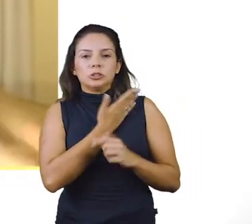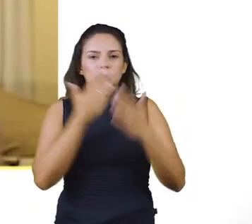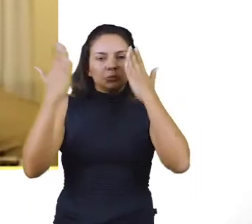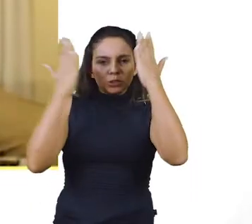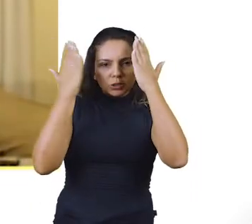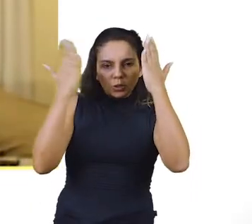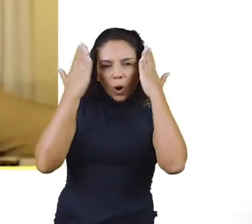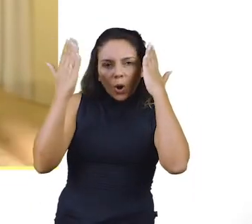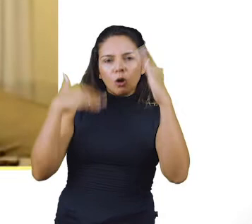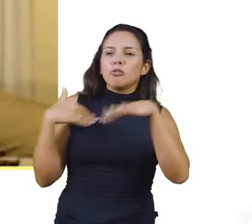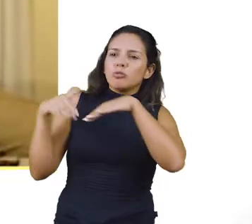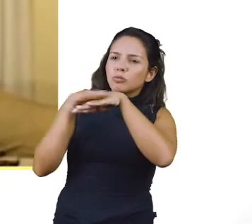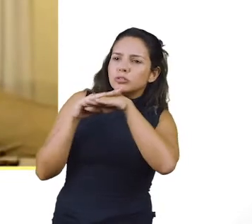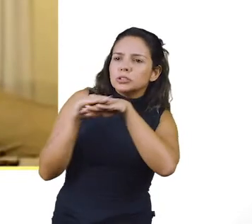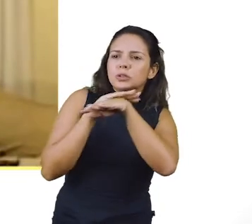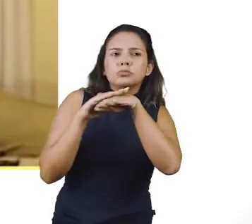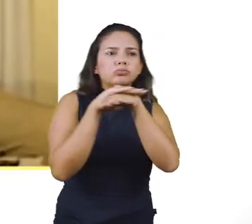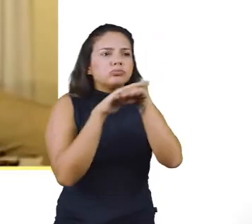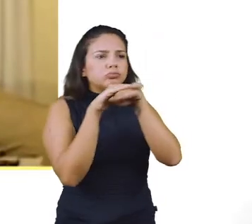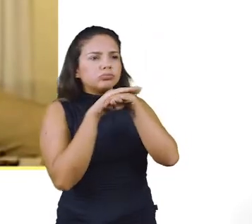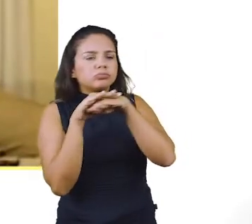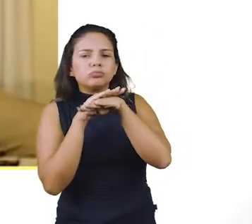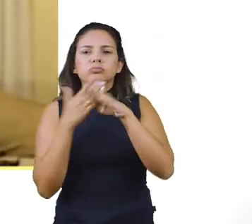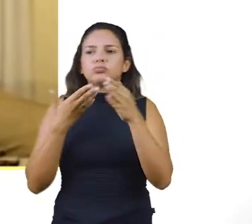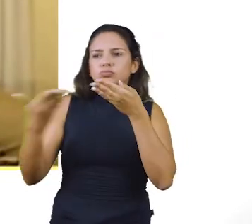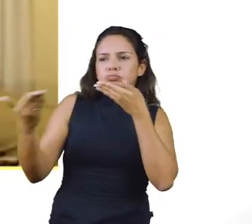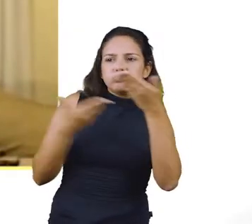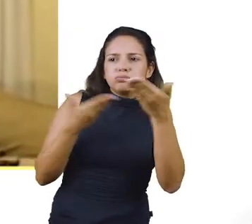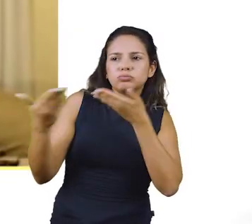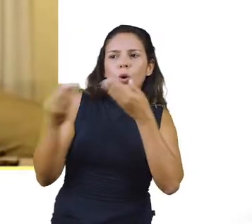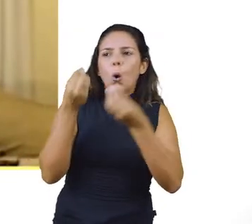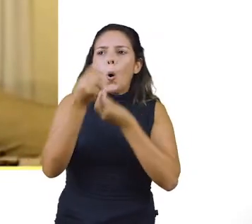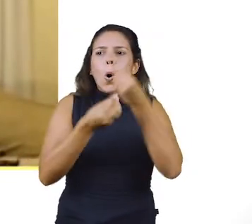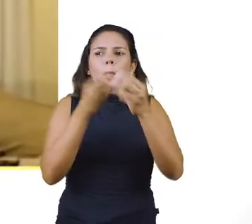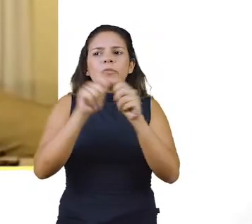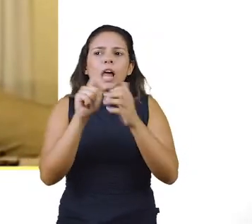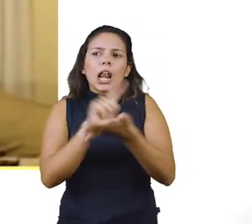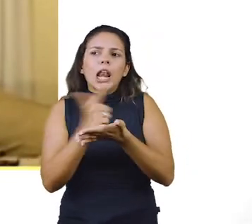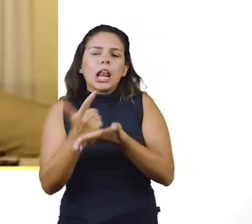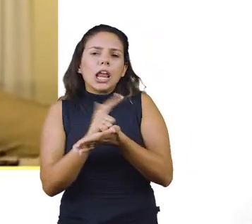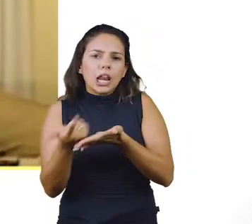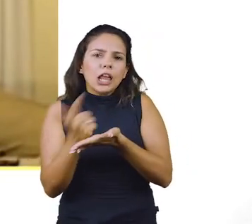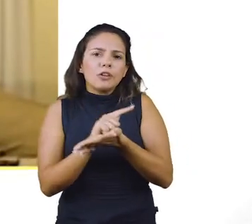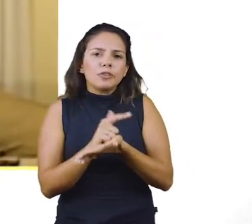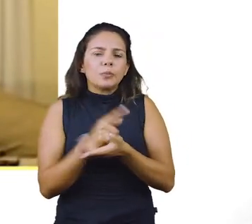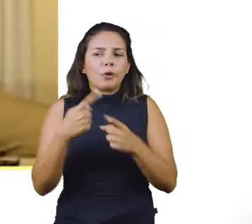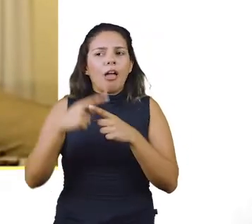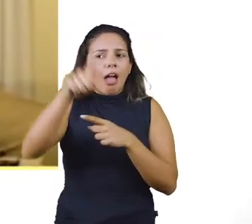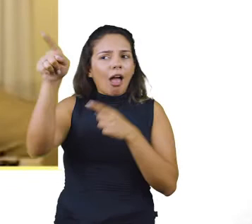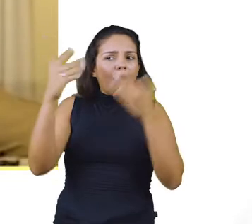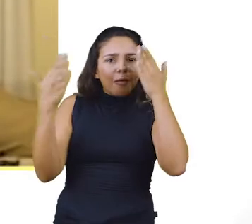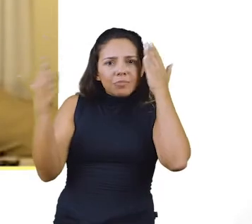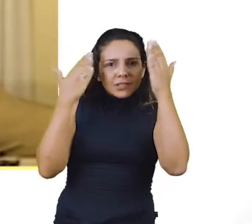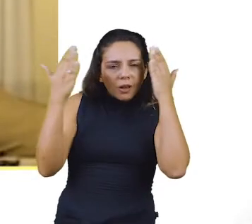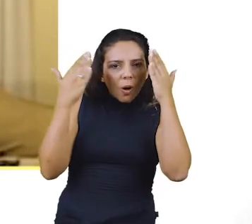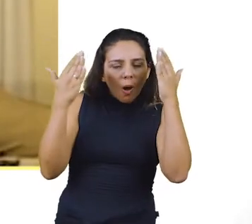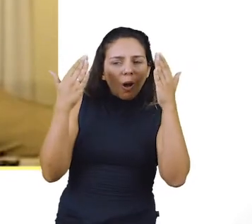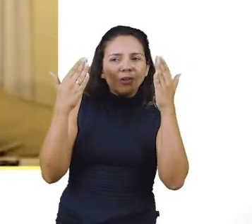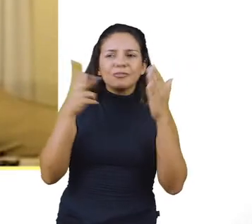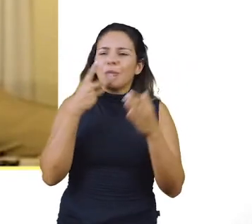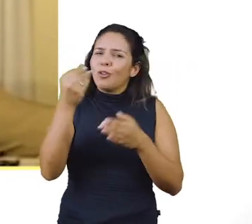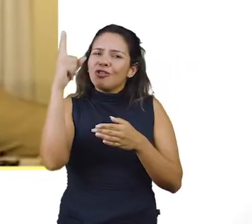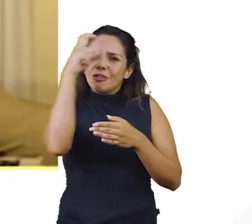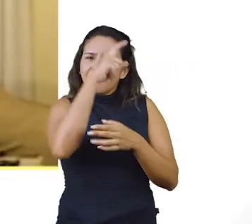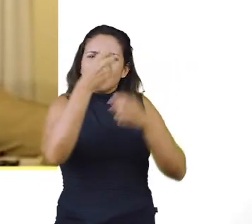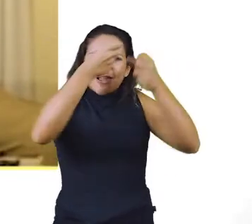psicólogos, de conversas com amigos psicólogos, que estão tendo algum tipo de dificuldade já agora para que essas crianças interpretem